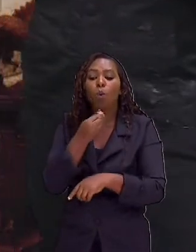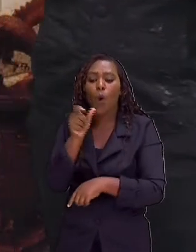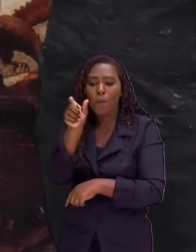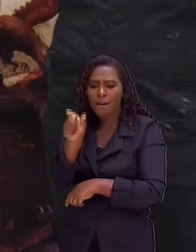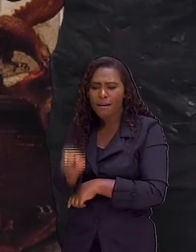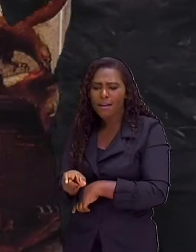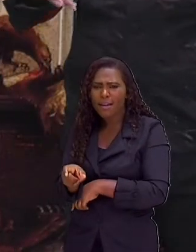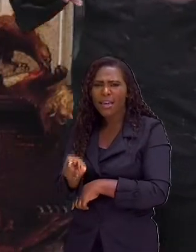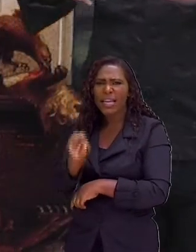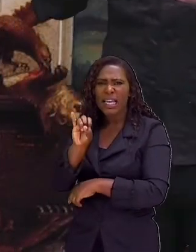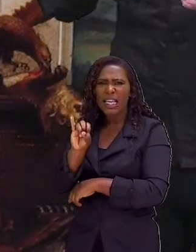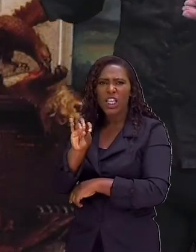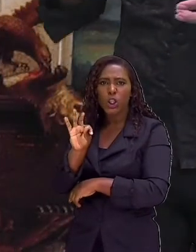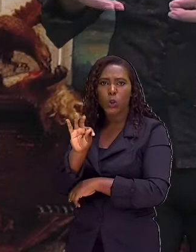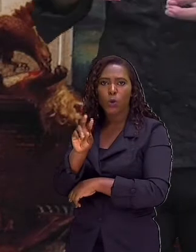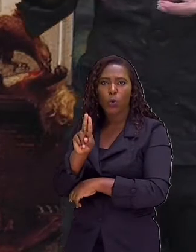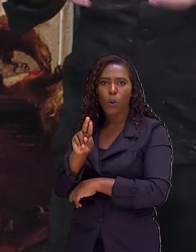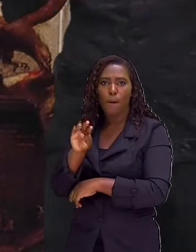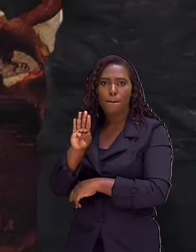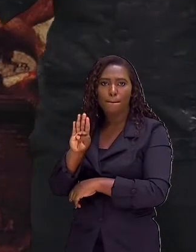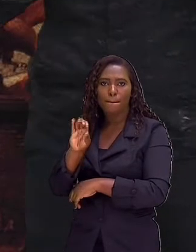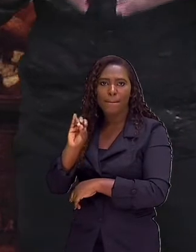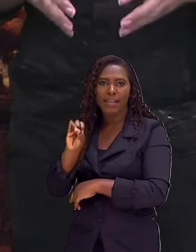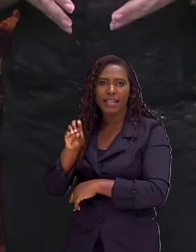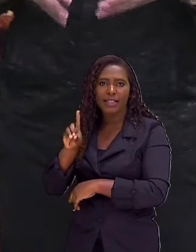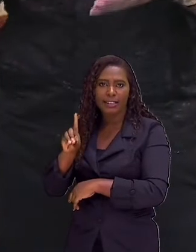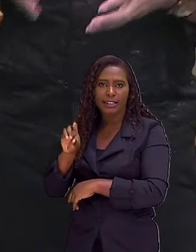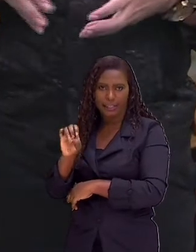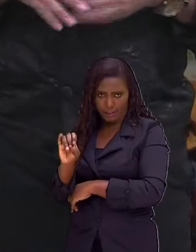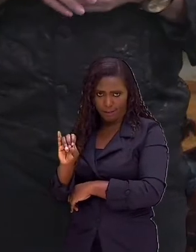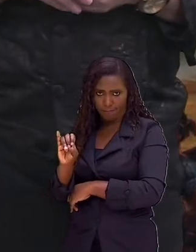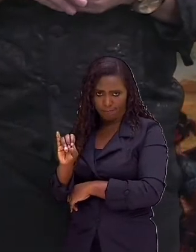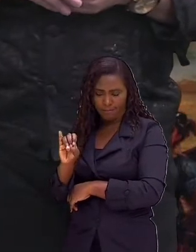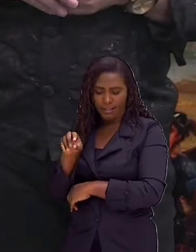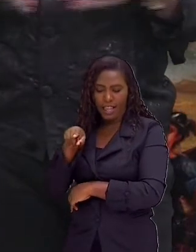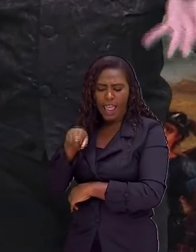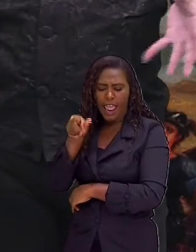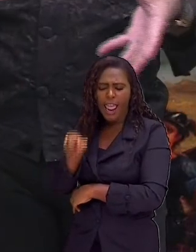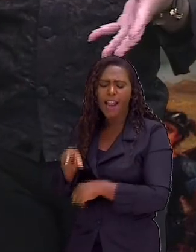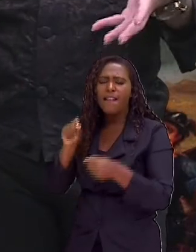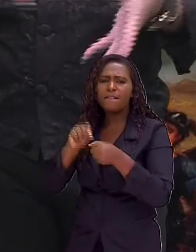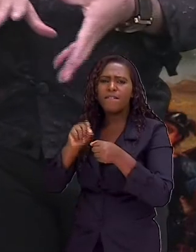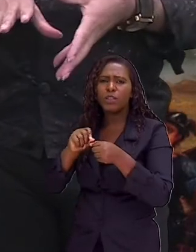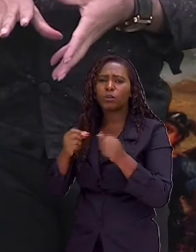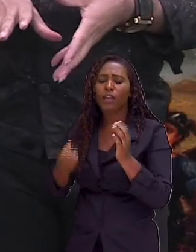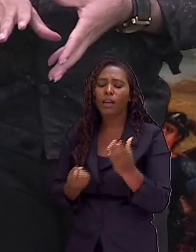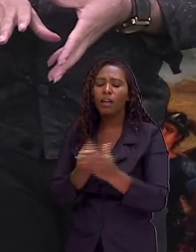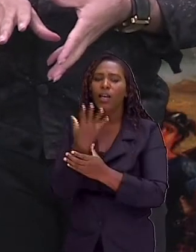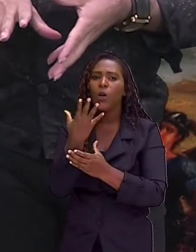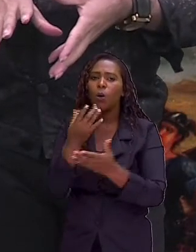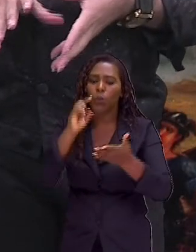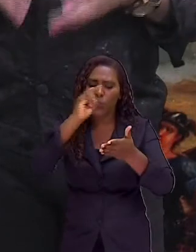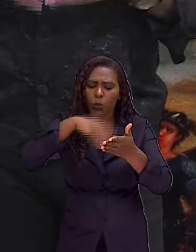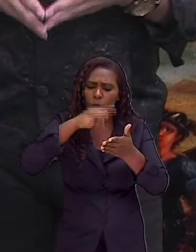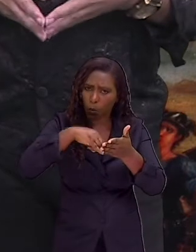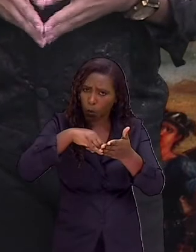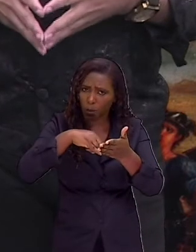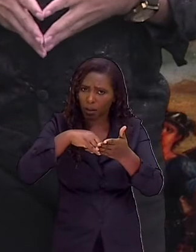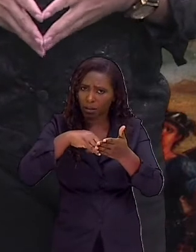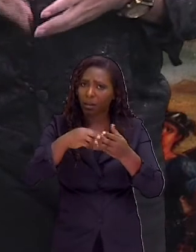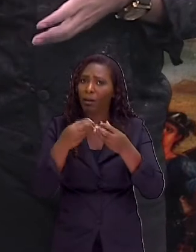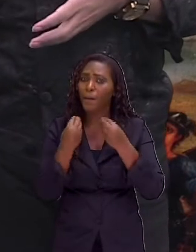conhecido como Plano Iguala. Em tal proposta, o México tornou-se uma monarquia independente. No